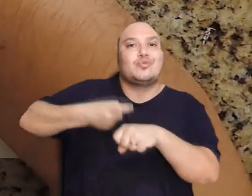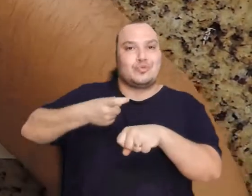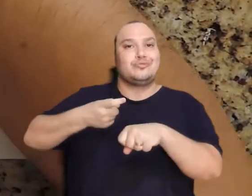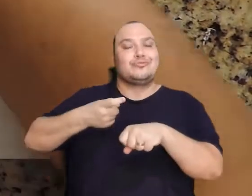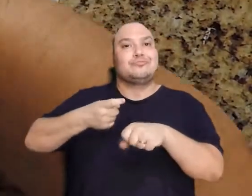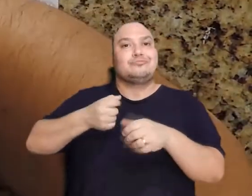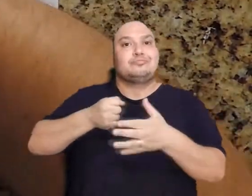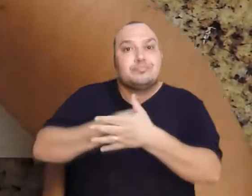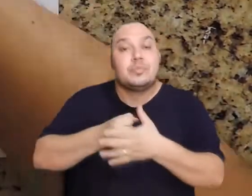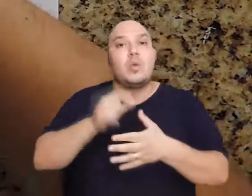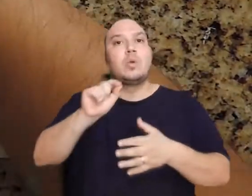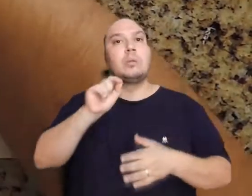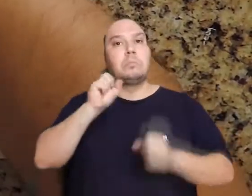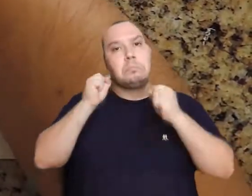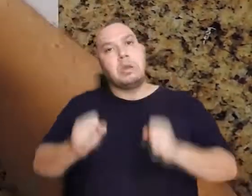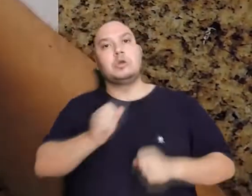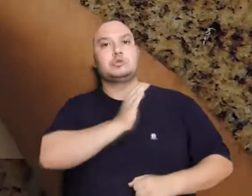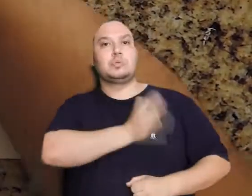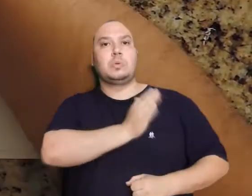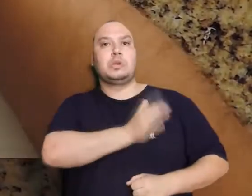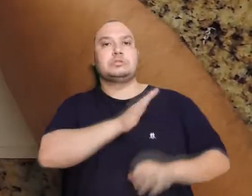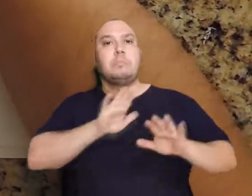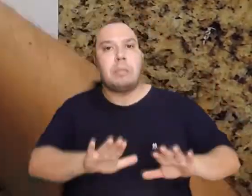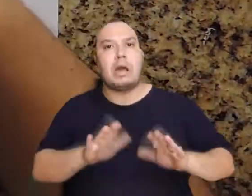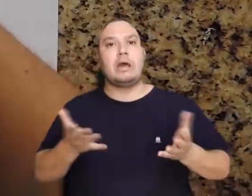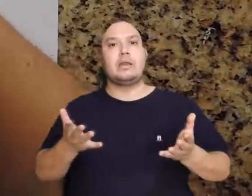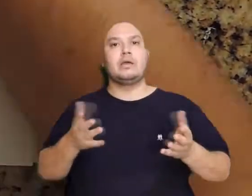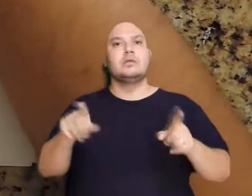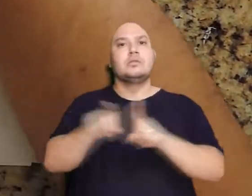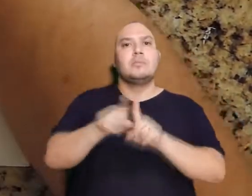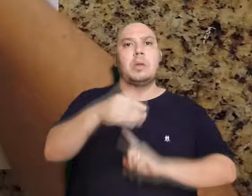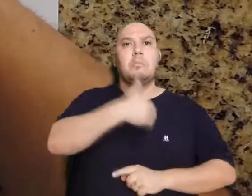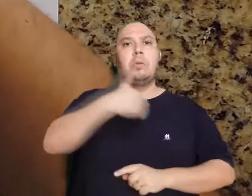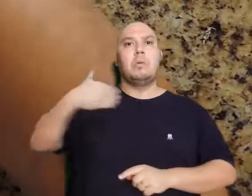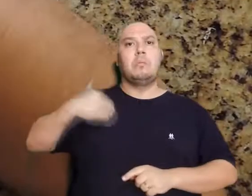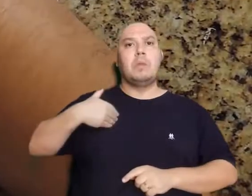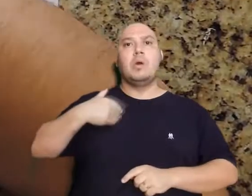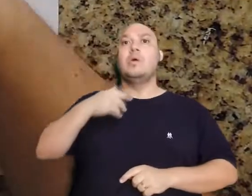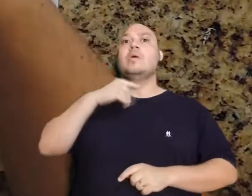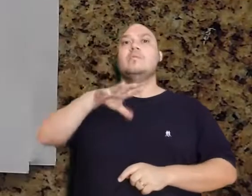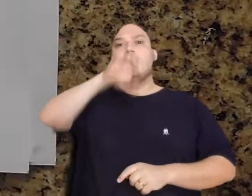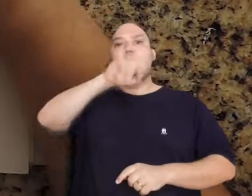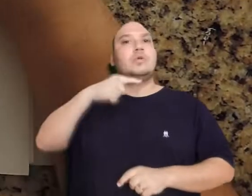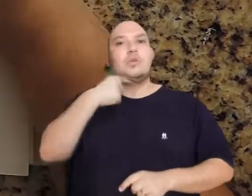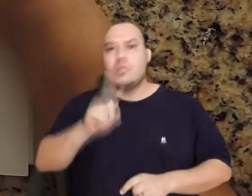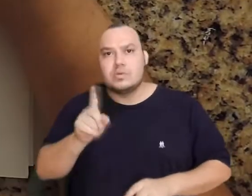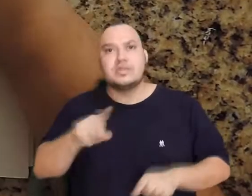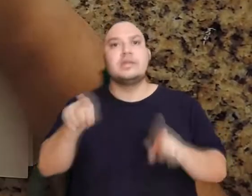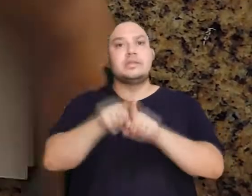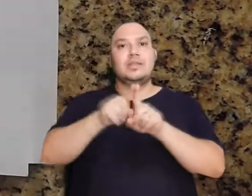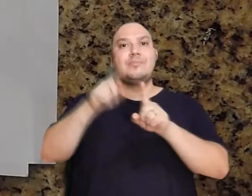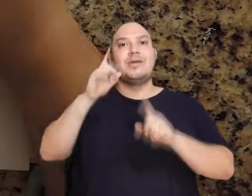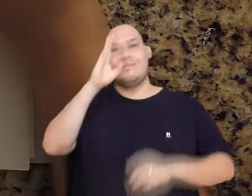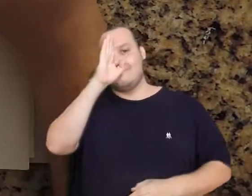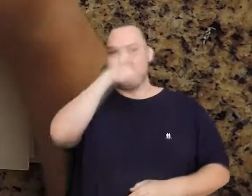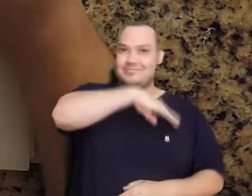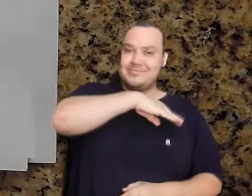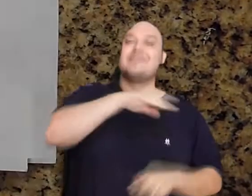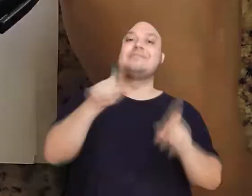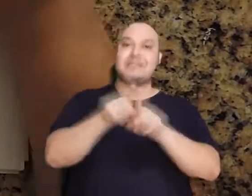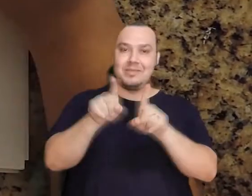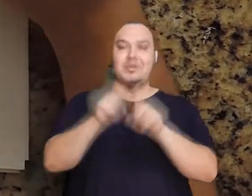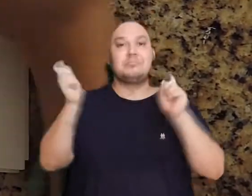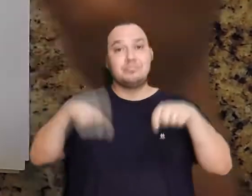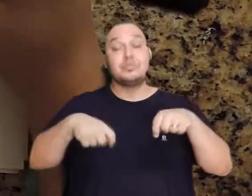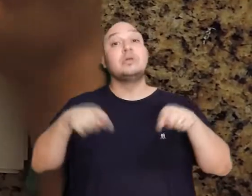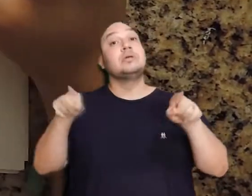Esses coágulos podem causar infarto, embolismo pulmonar, acidente vascular encefálico e danos aos